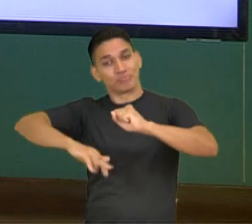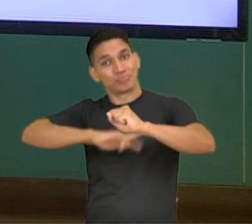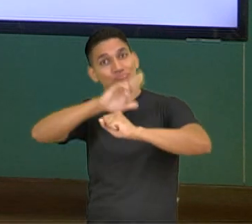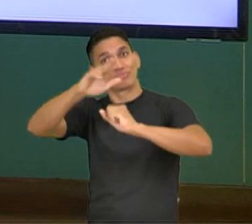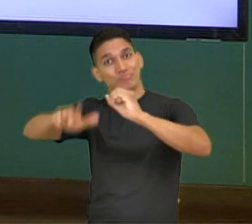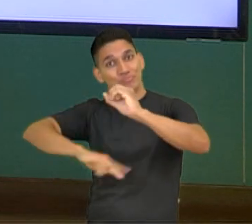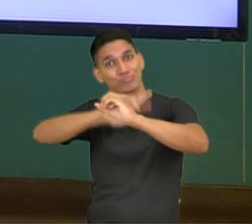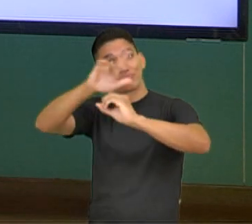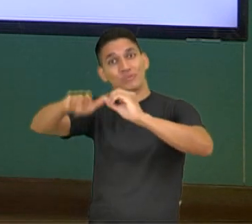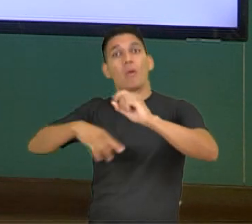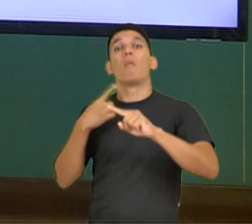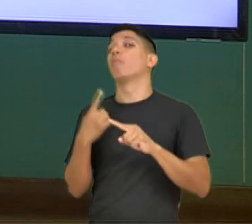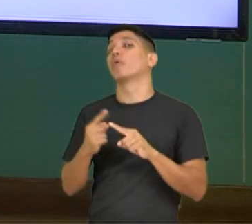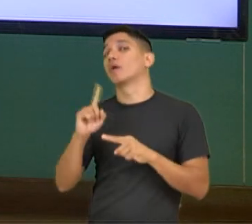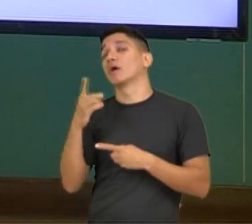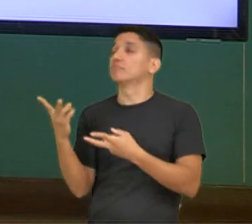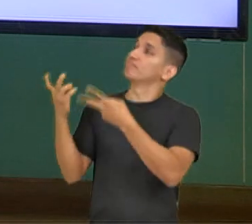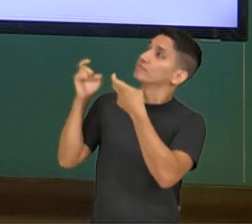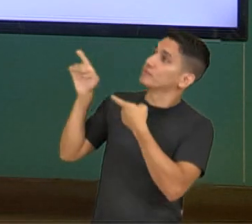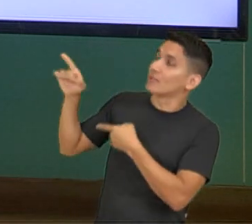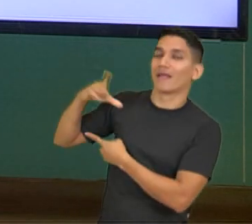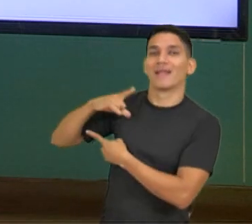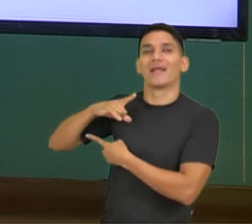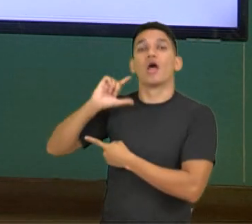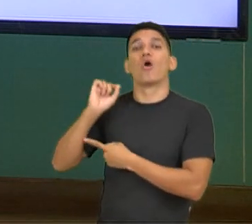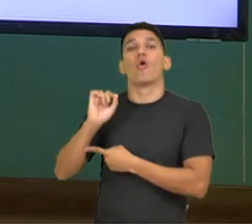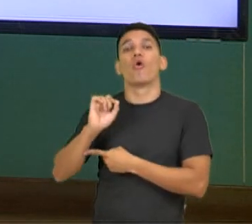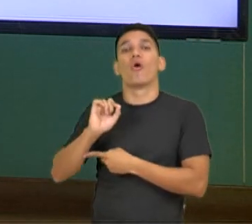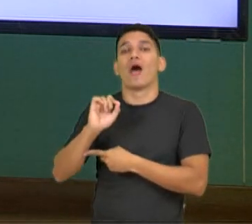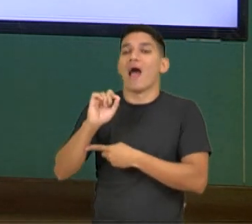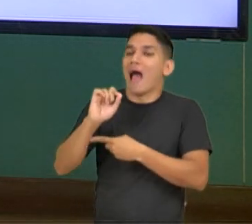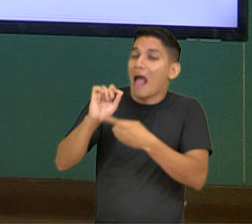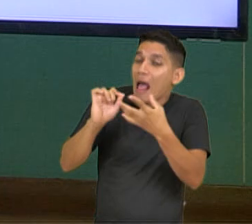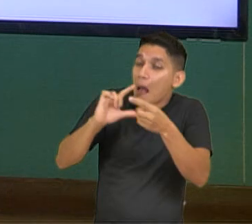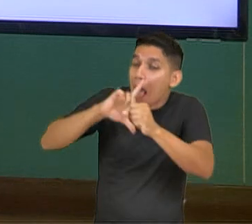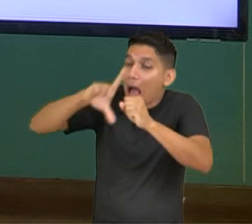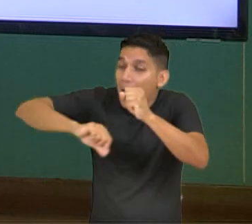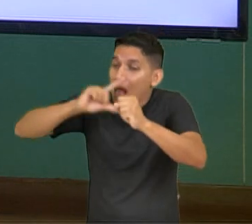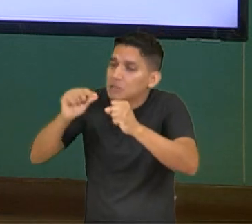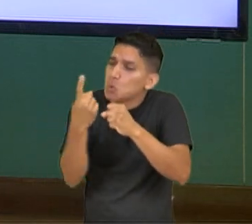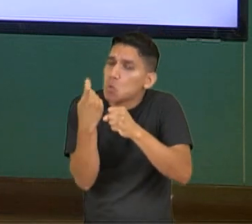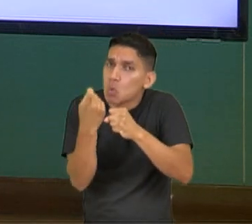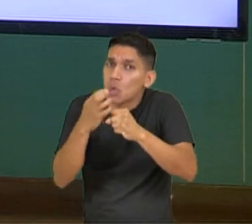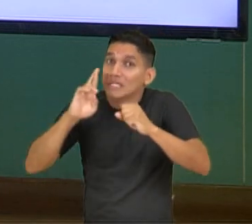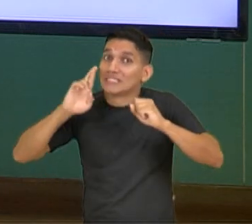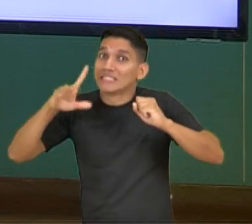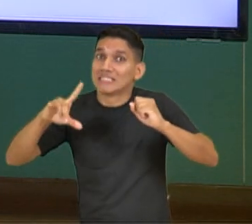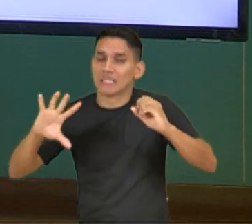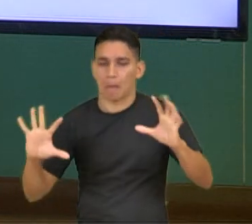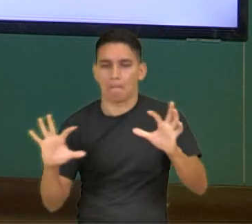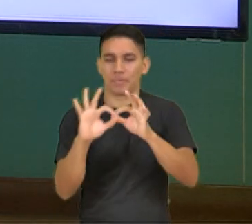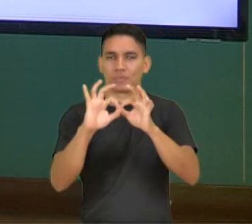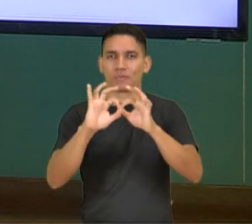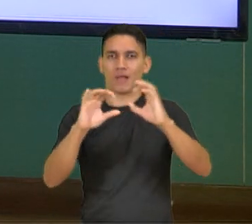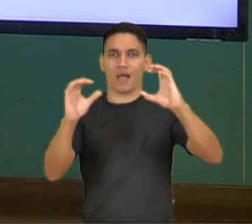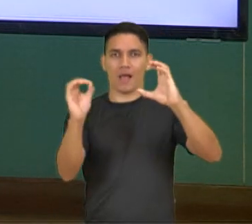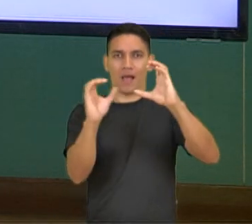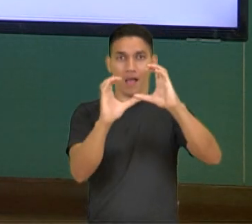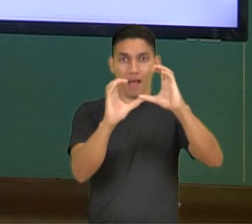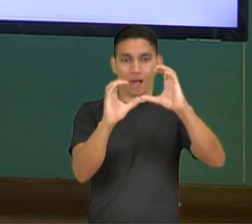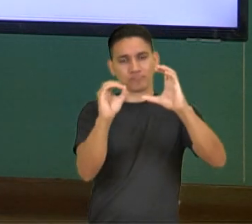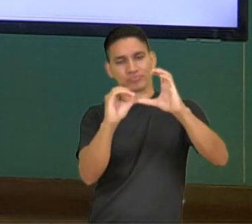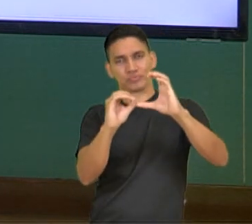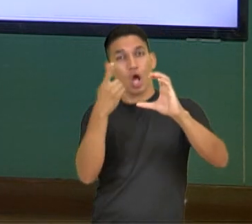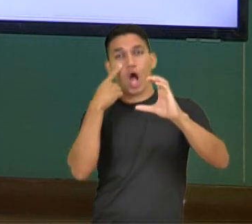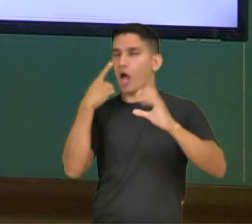porque nós vamos ter o heteroátomo ligado entre 2 carbonos. Observe aqui esse exemplo. Nós